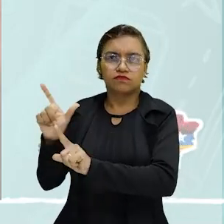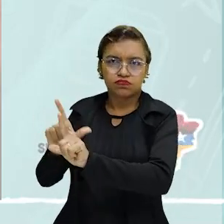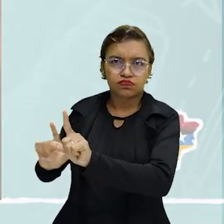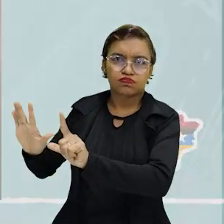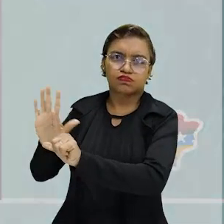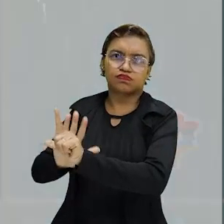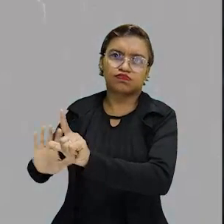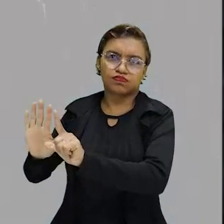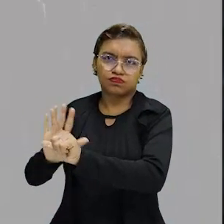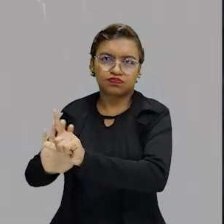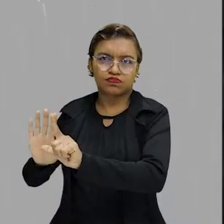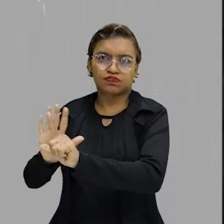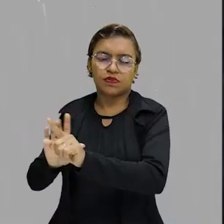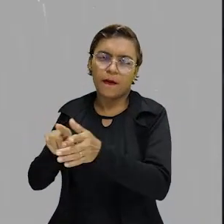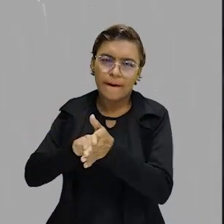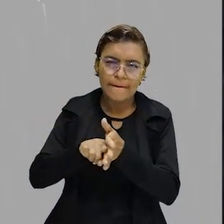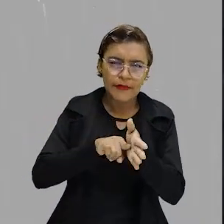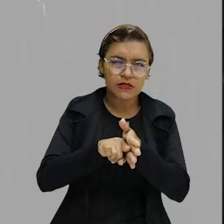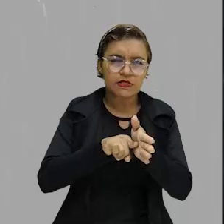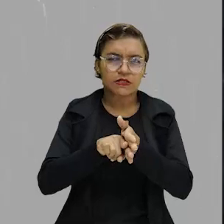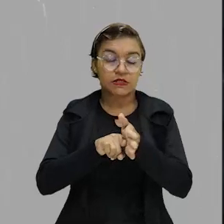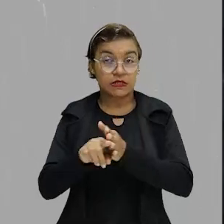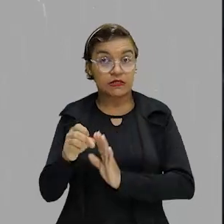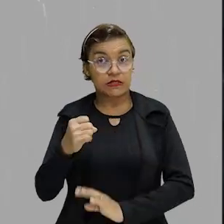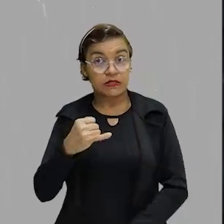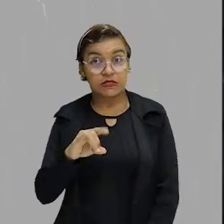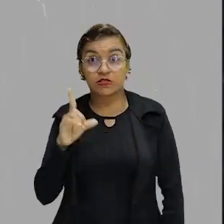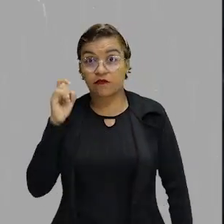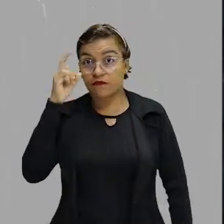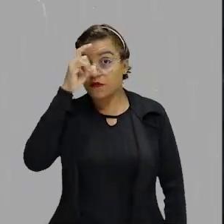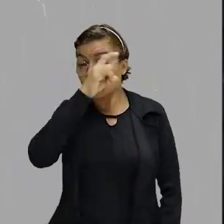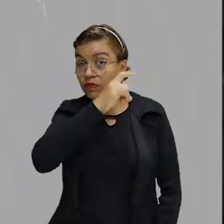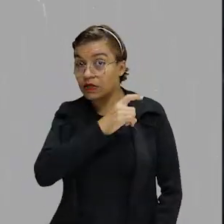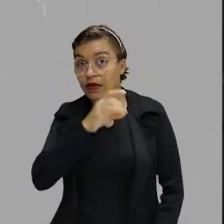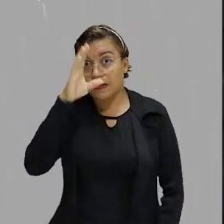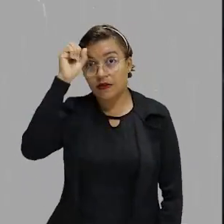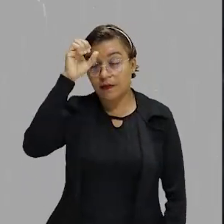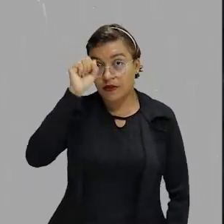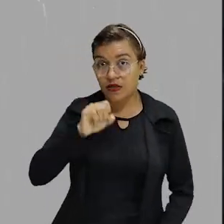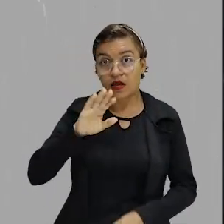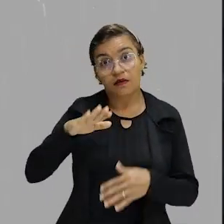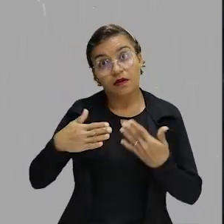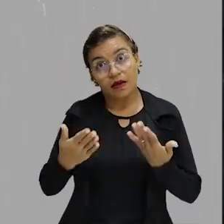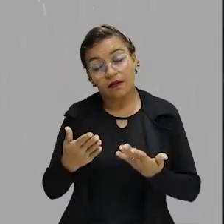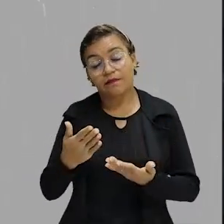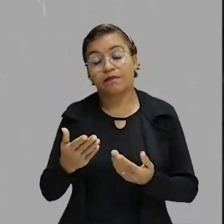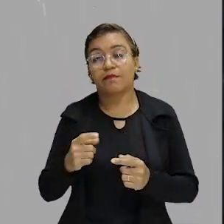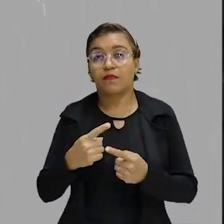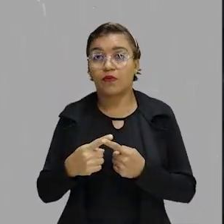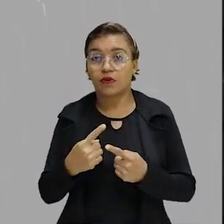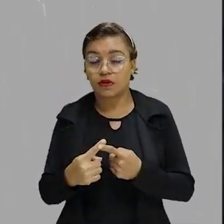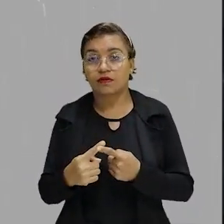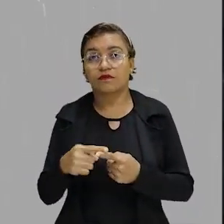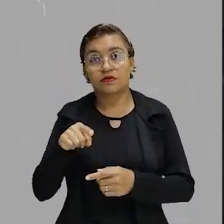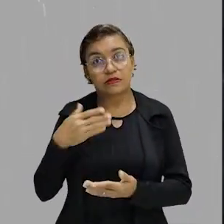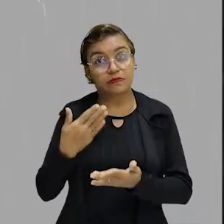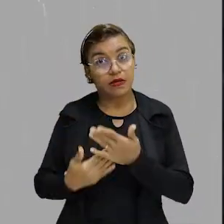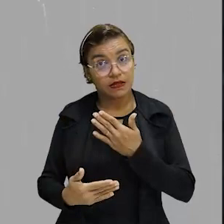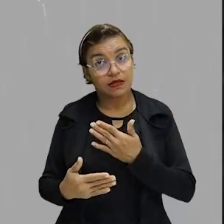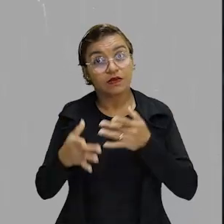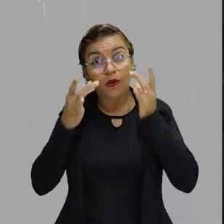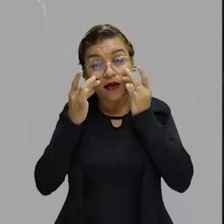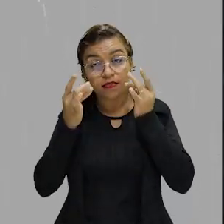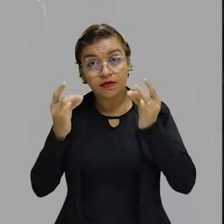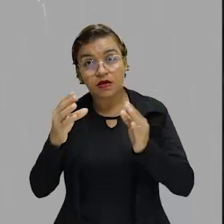nossos arquivos. Caso vocês tenham dificuldade em alguma aula, às vezes é porque vocês perderam a aula anterior, então fiquem atentos a esses conteúdos,